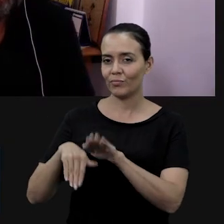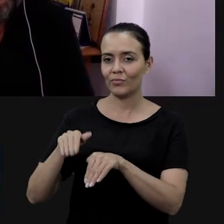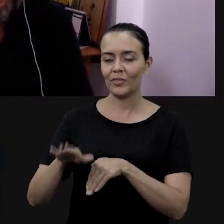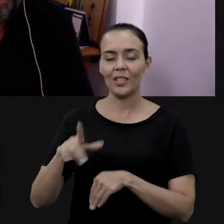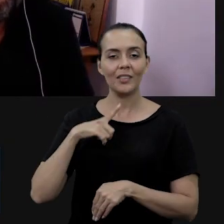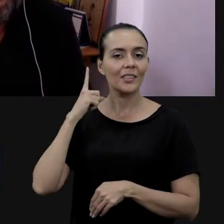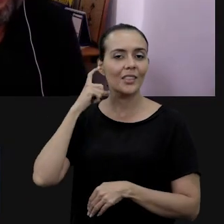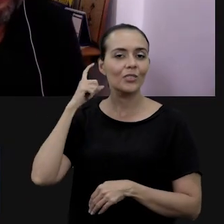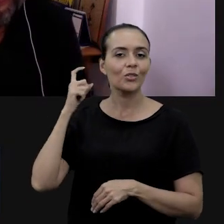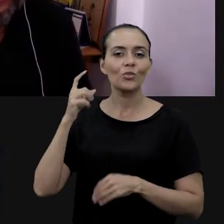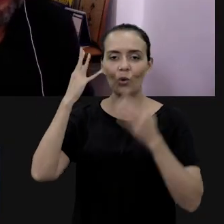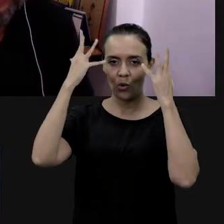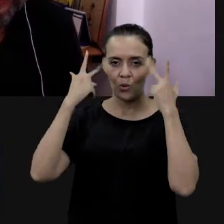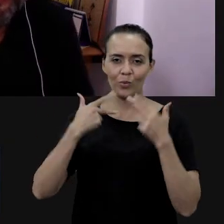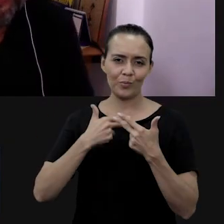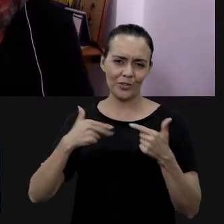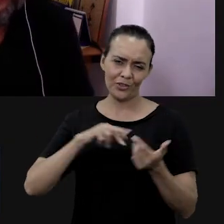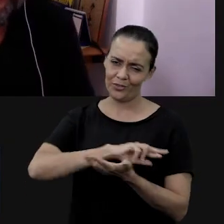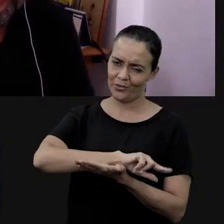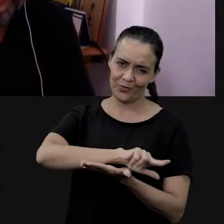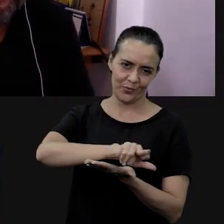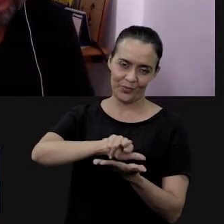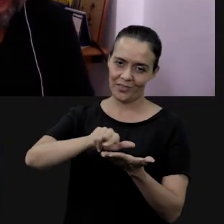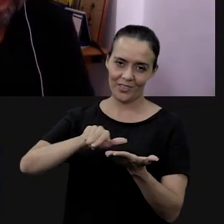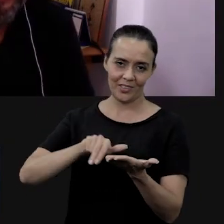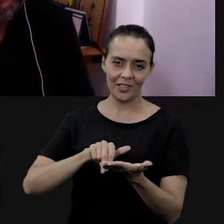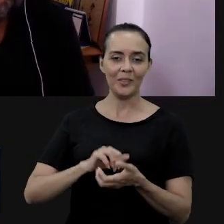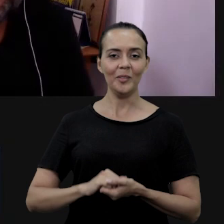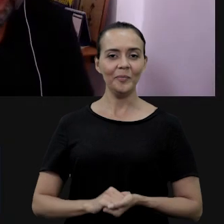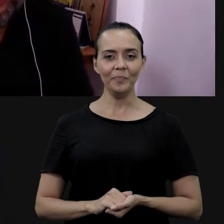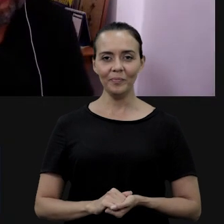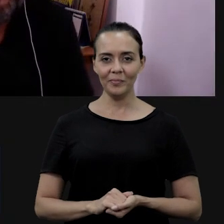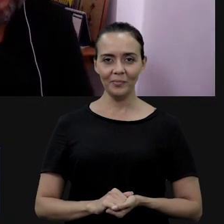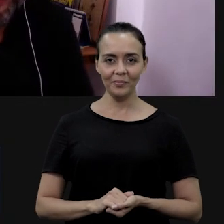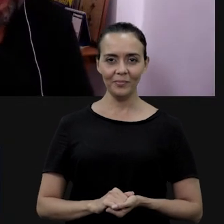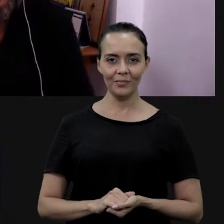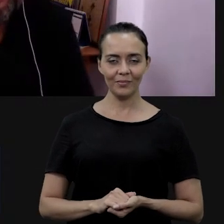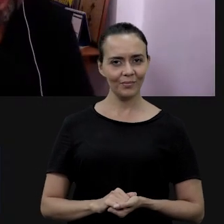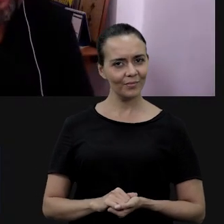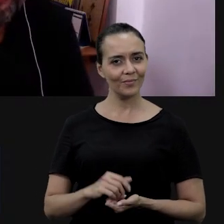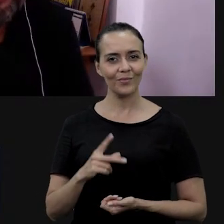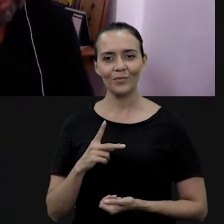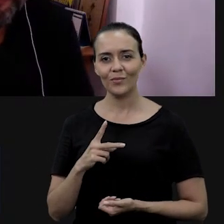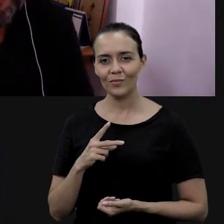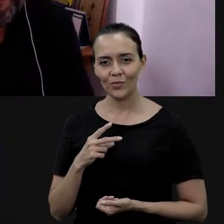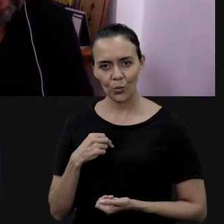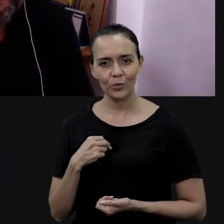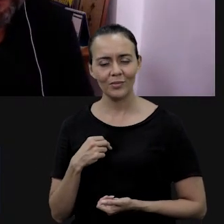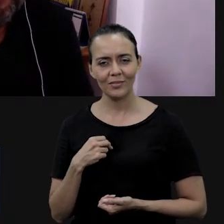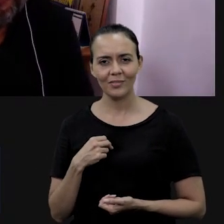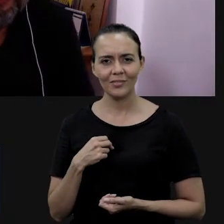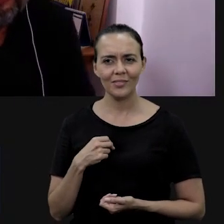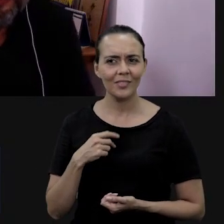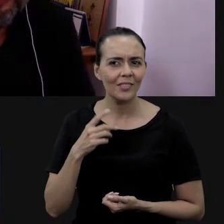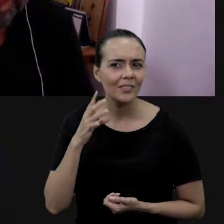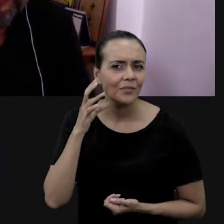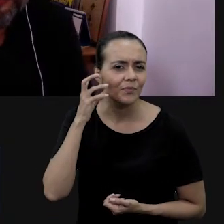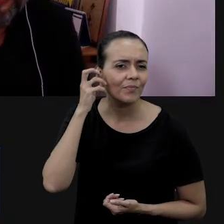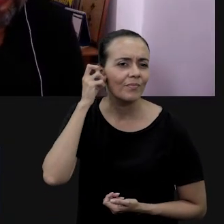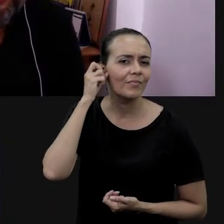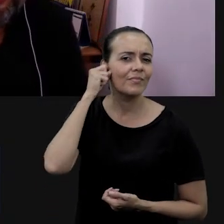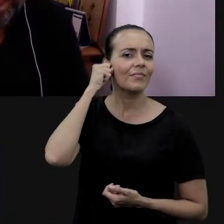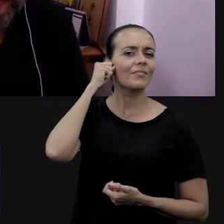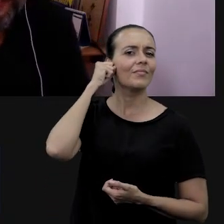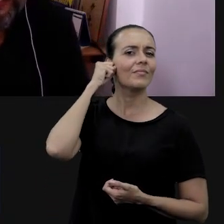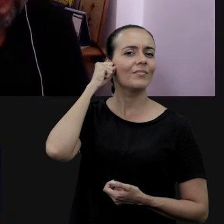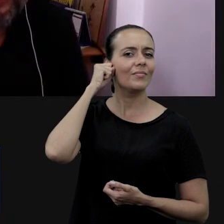som de bichos variados que a gente não conhece, e isso Exatamente. dá uma